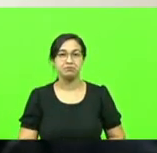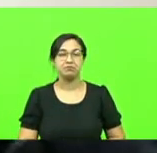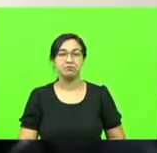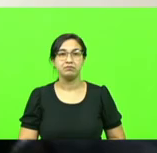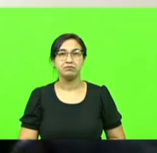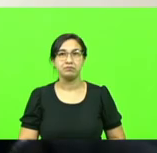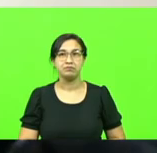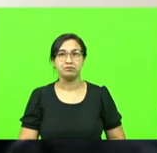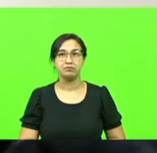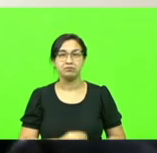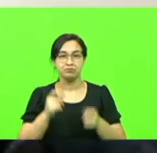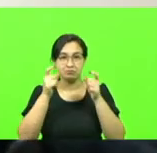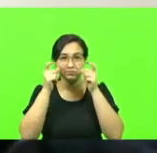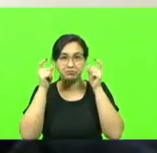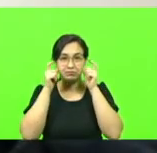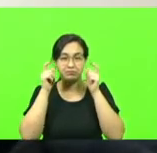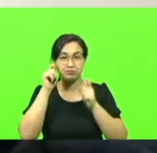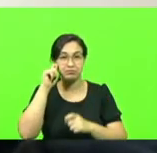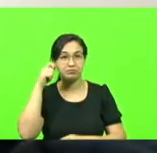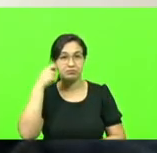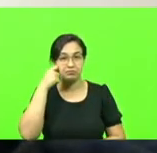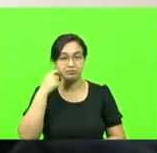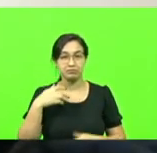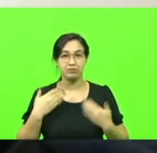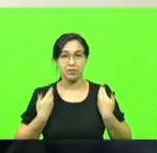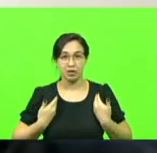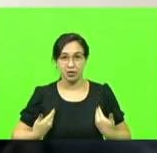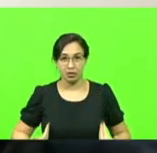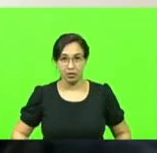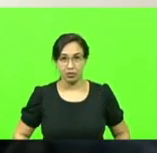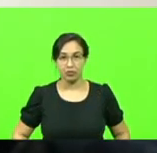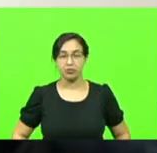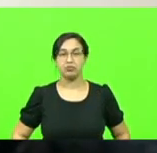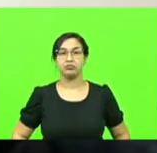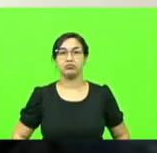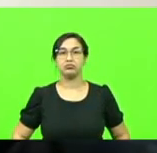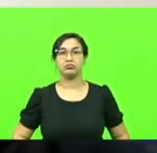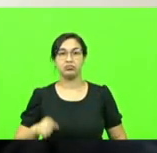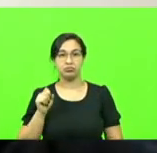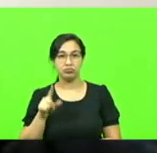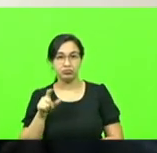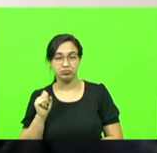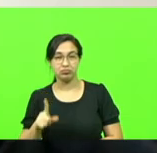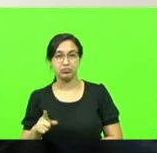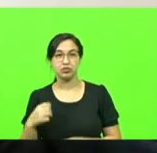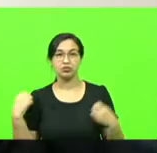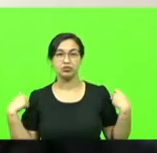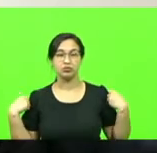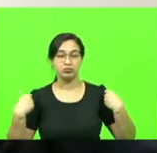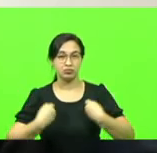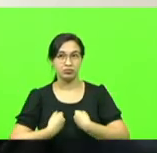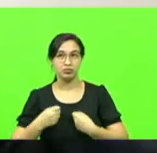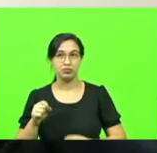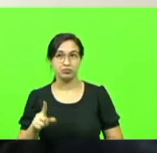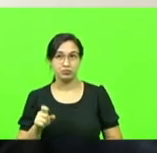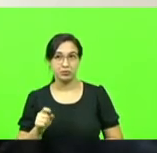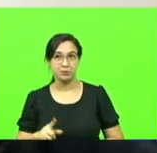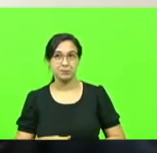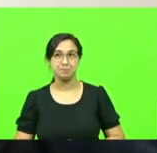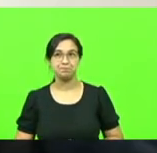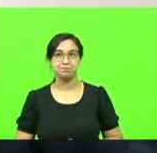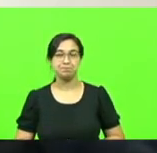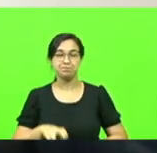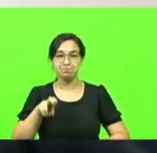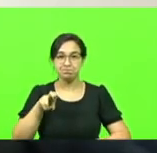de armação preta. Estou vestindo uma camisa social azul, com uma jaqueta azul também, e estou sentado